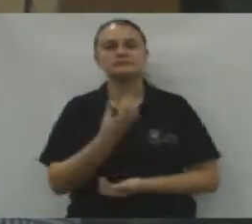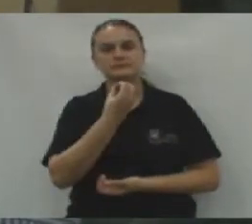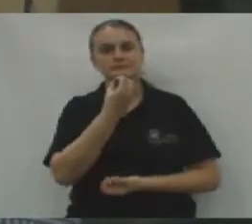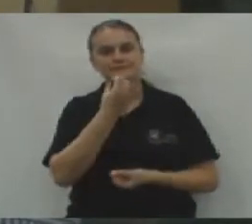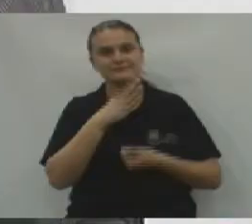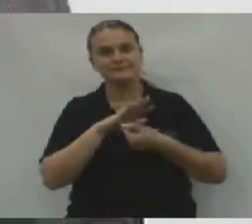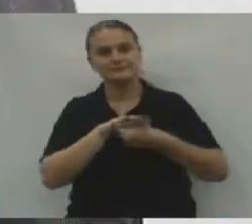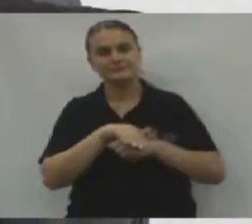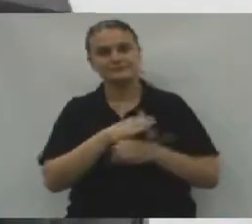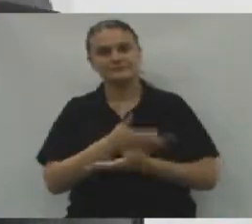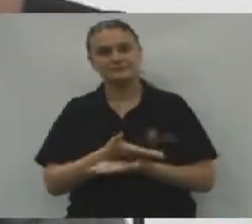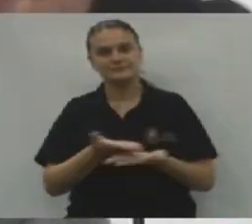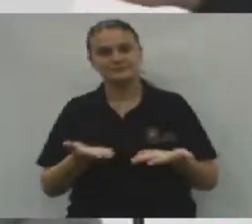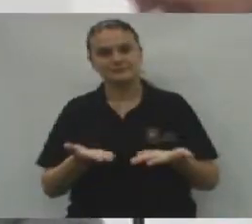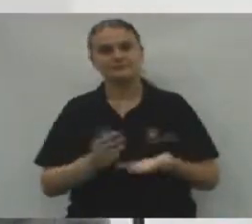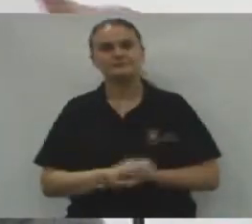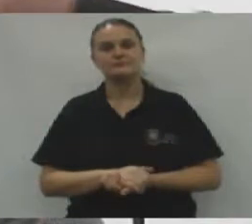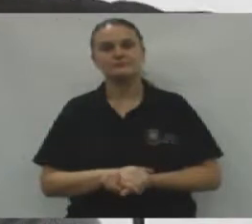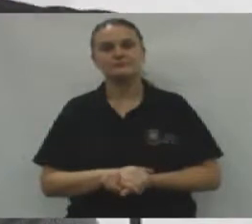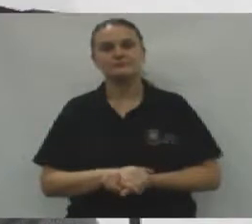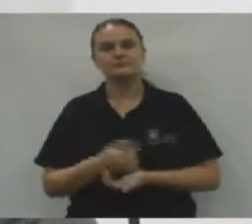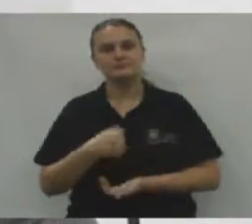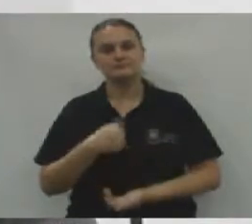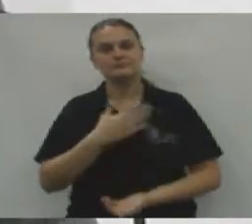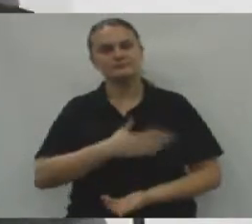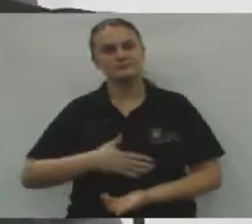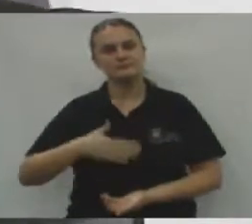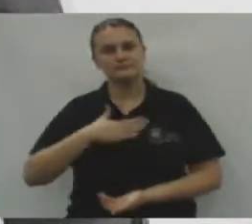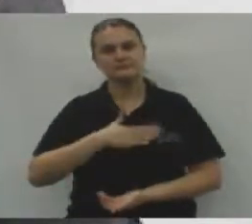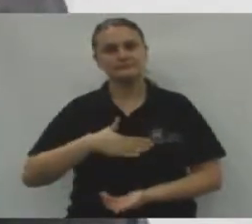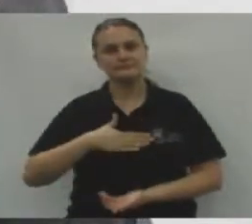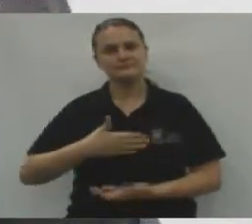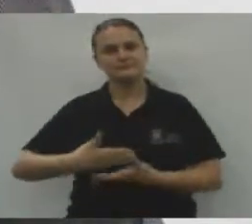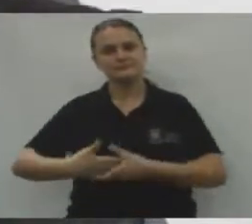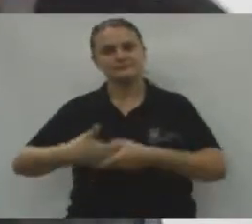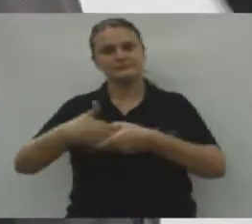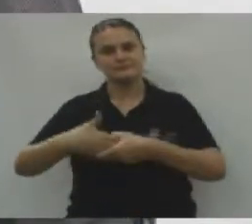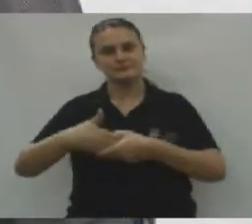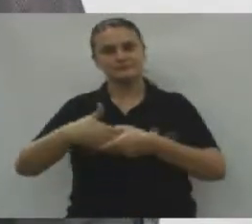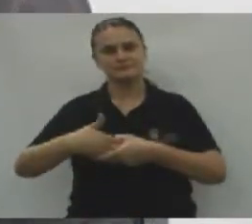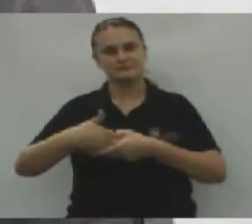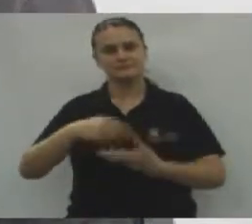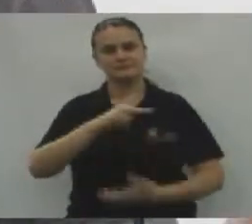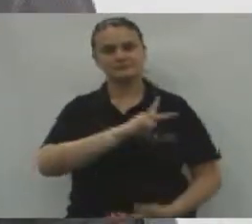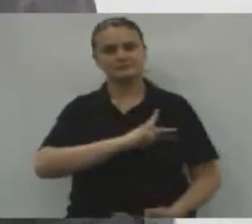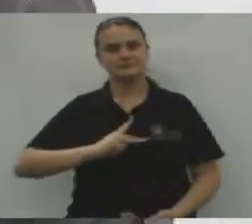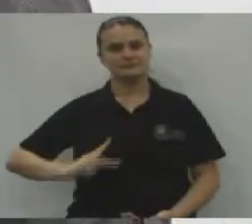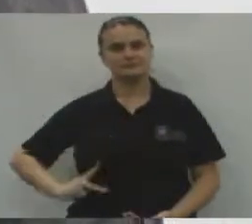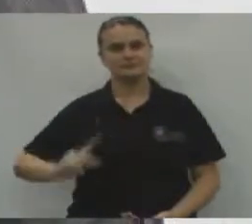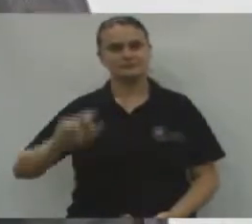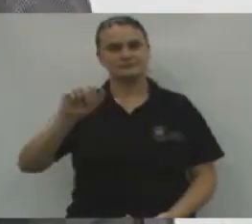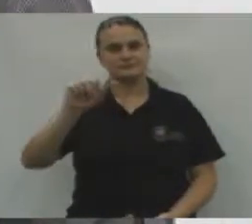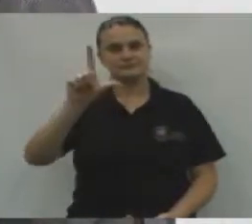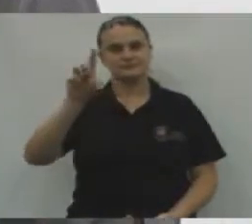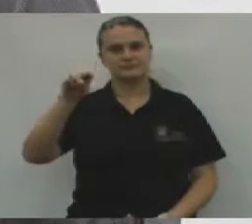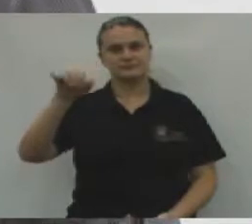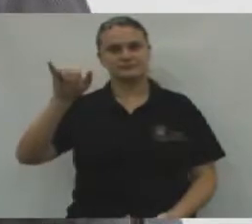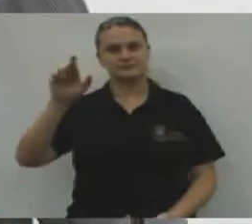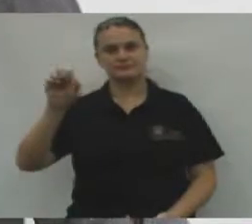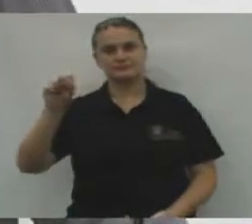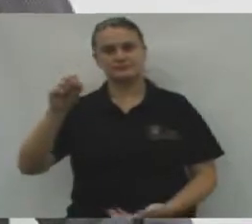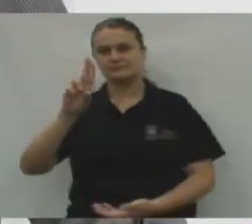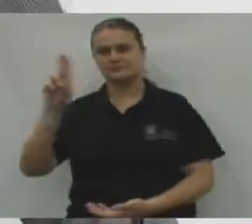noite a todos. Eu gostaria de cumprimentar o presidente Almires, em seu